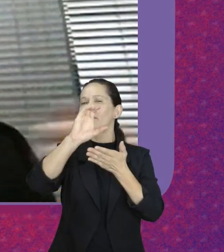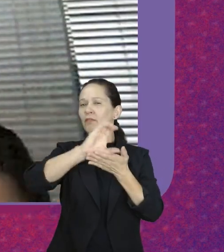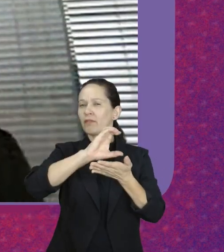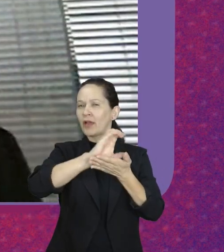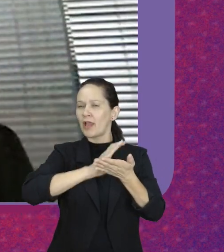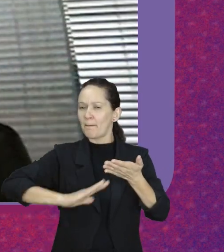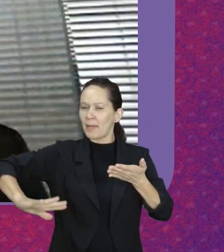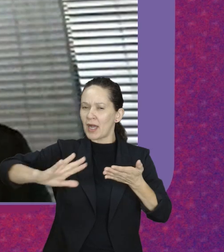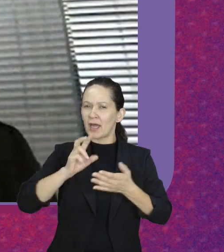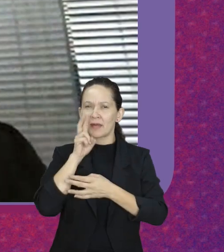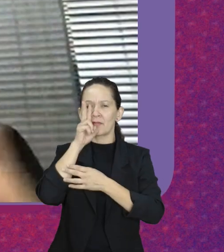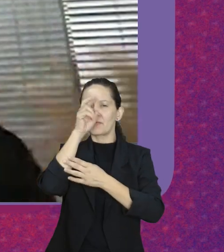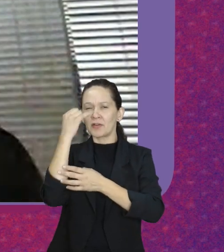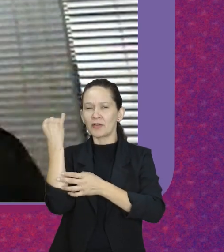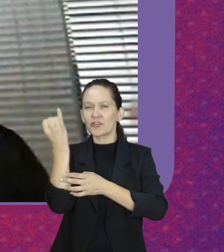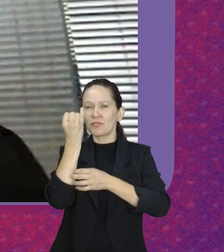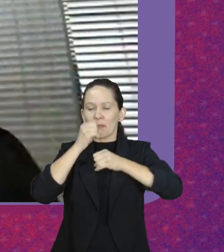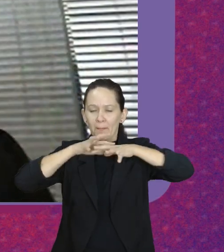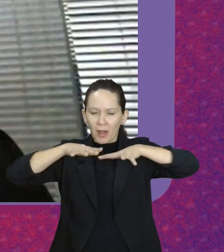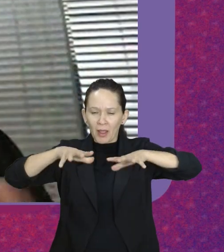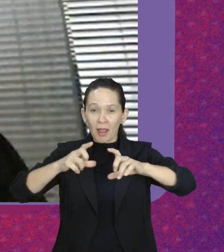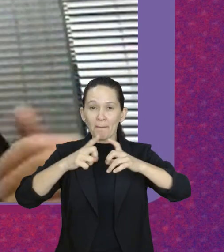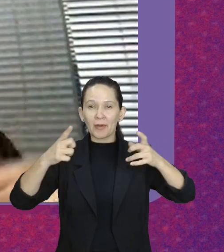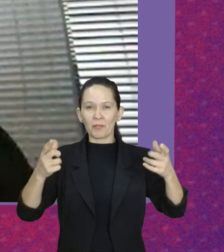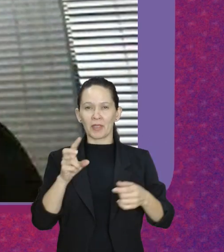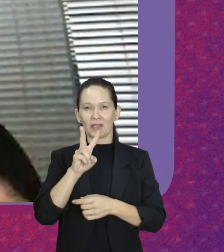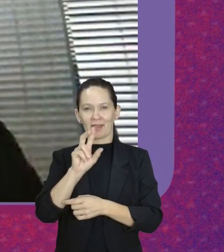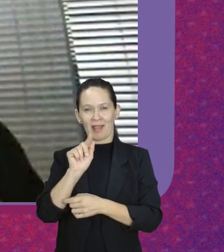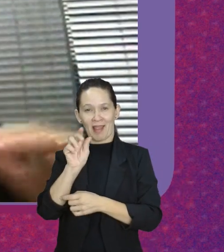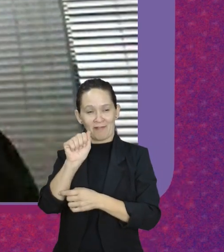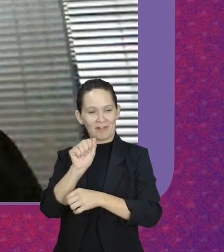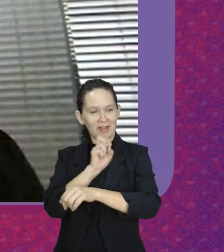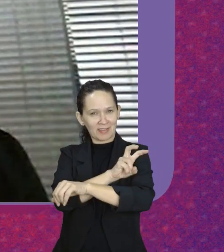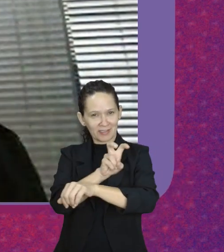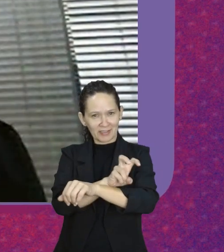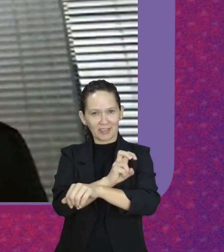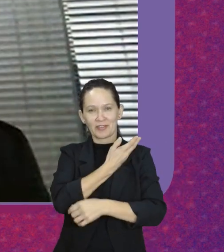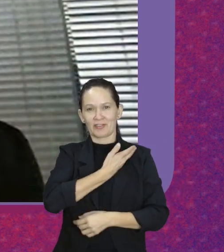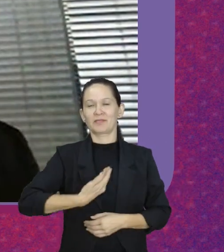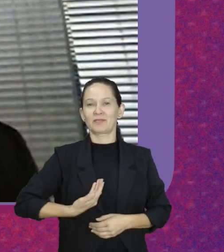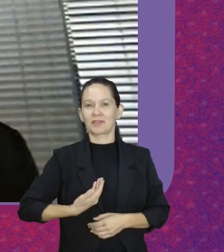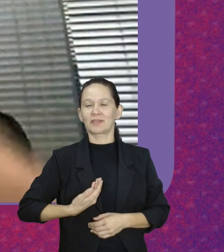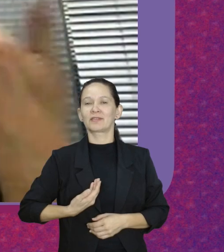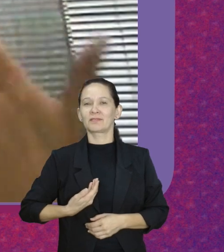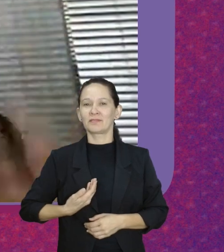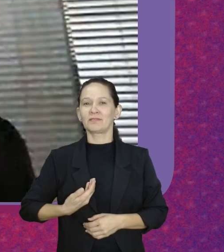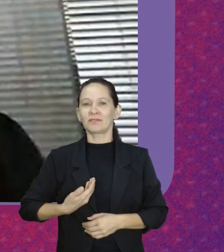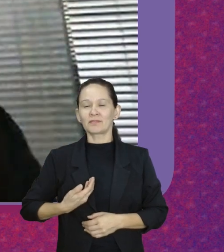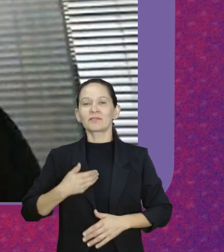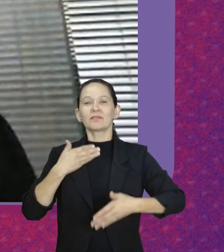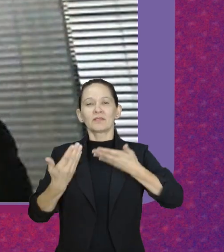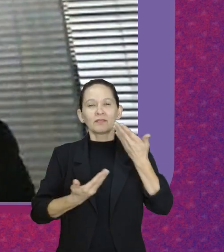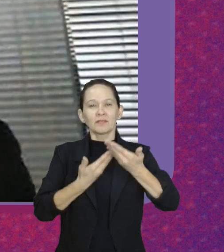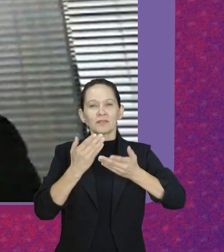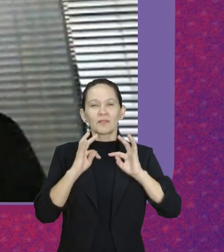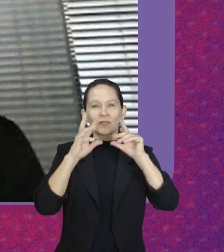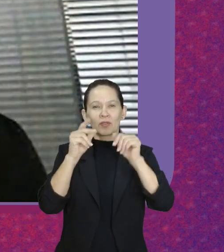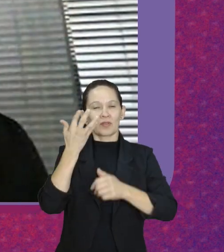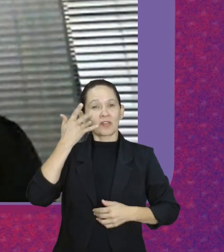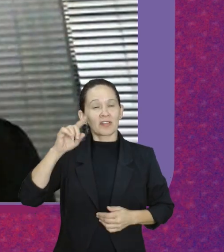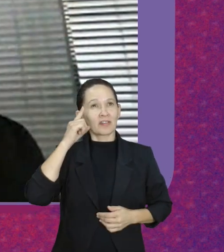larga escala, né, na ampliação das vagas nas creches públicas, né, com cobertura geral, e aí nós não estamos